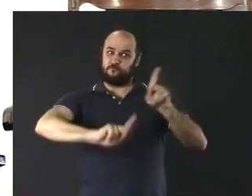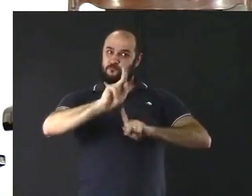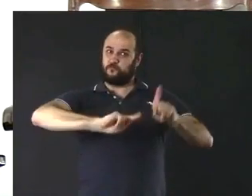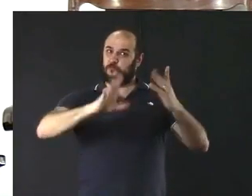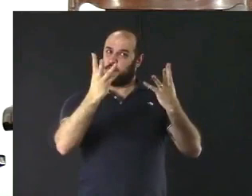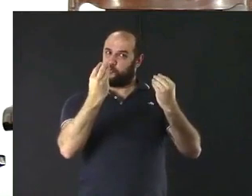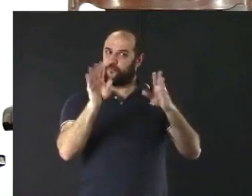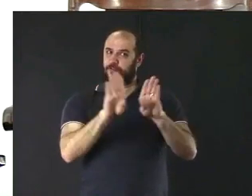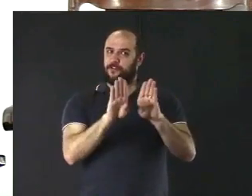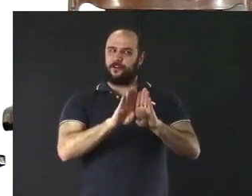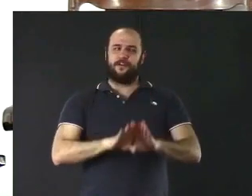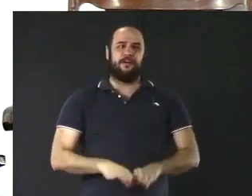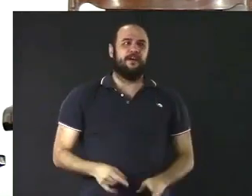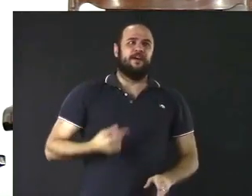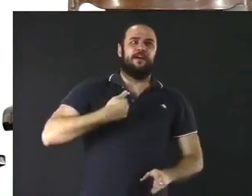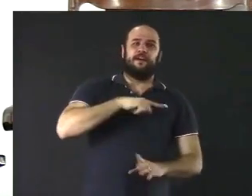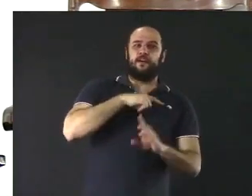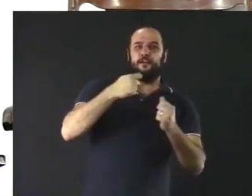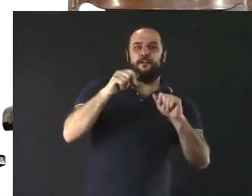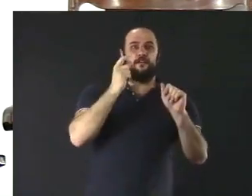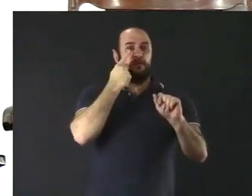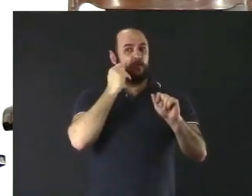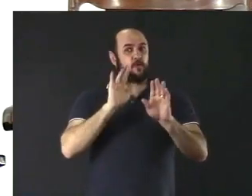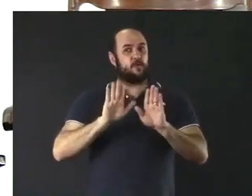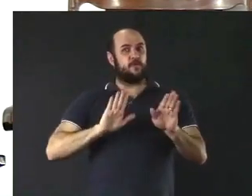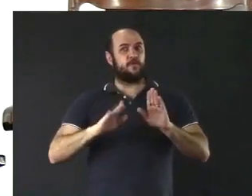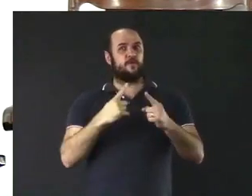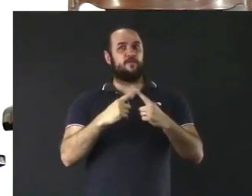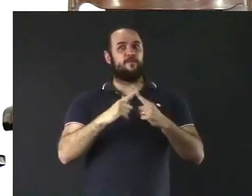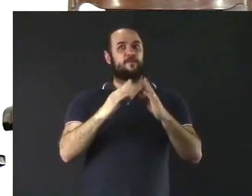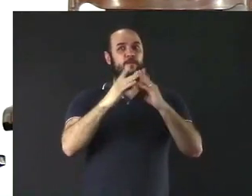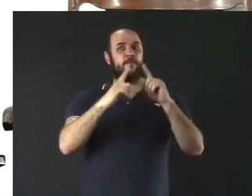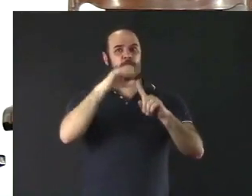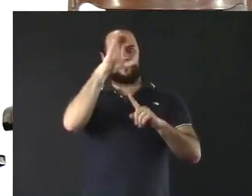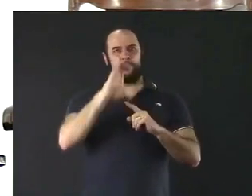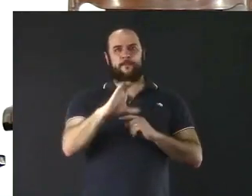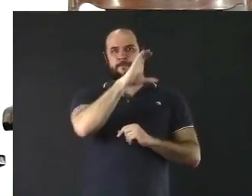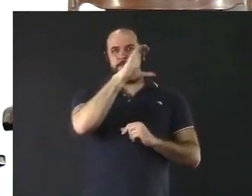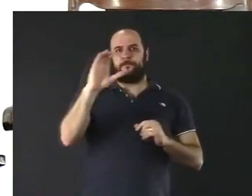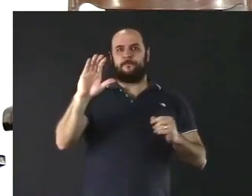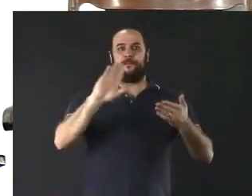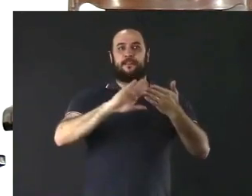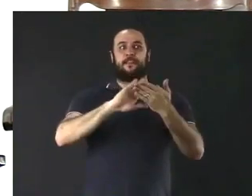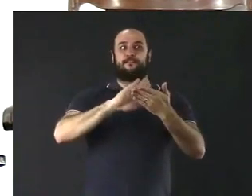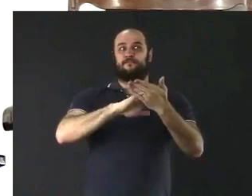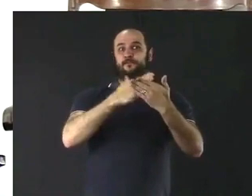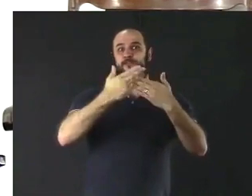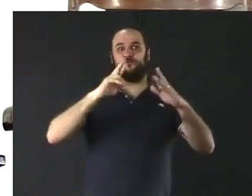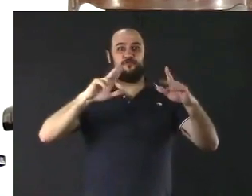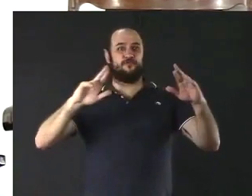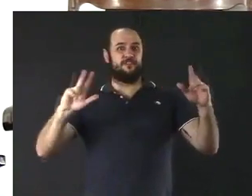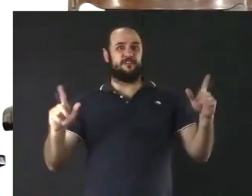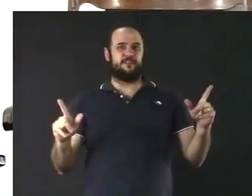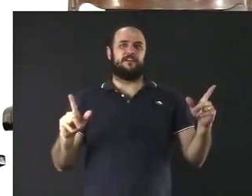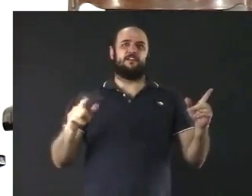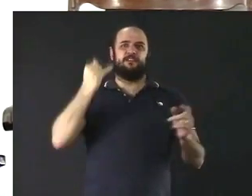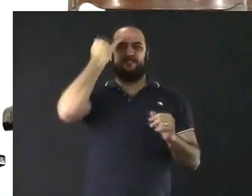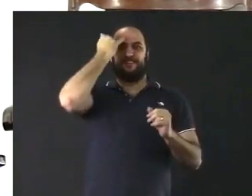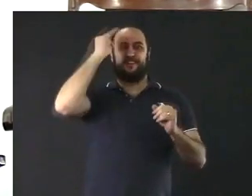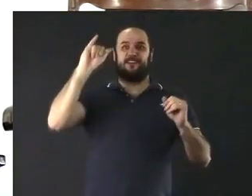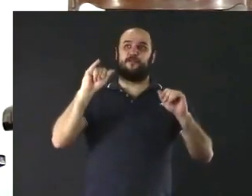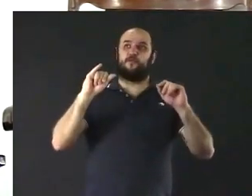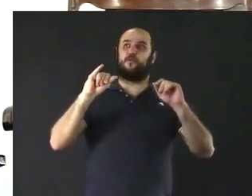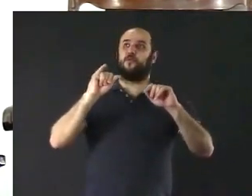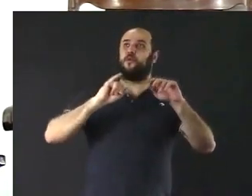nós temos que tomar um certo cuidado, porque a Igreja Católica interpreta essa nuvem de testemunhas para